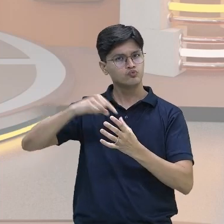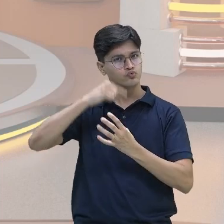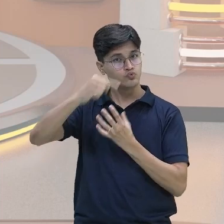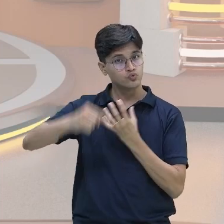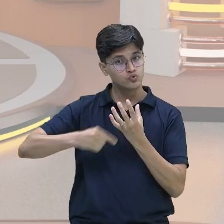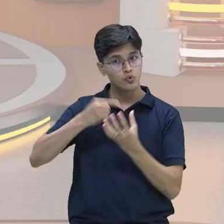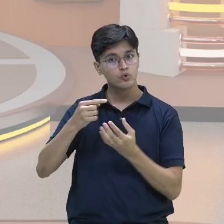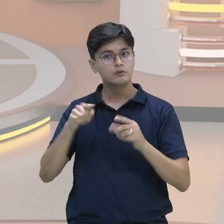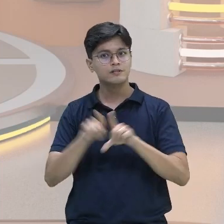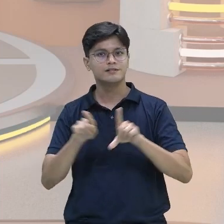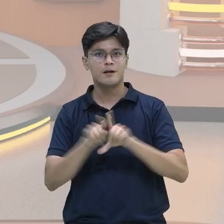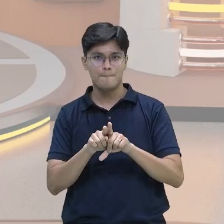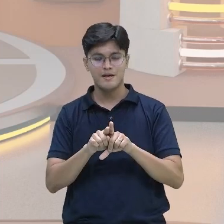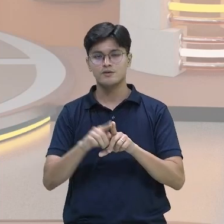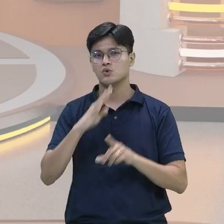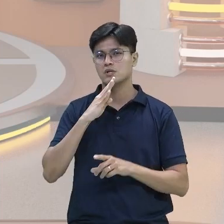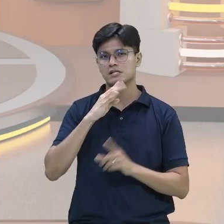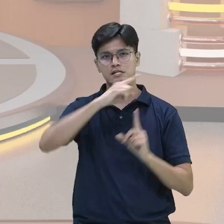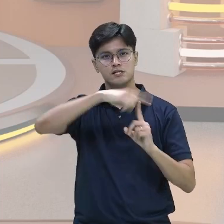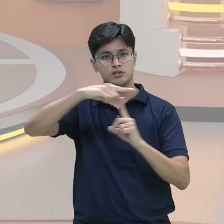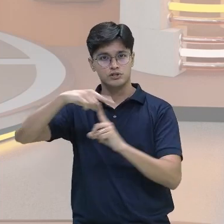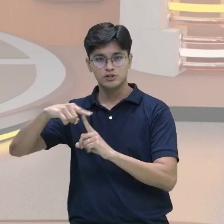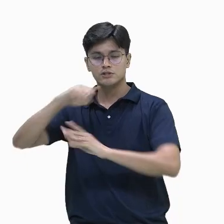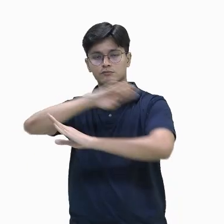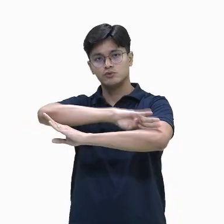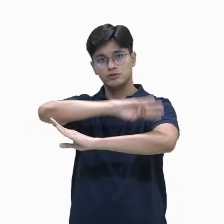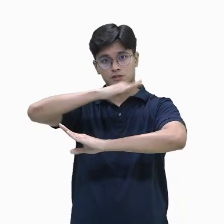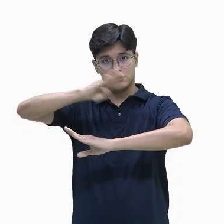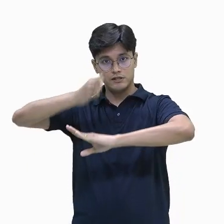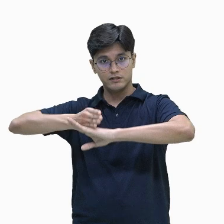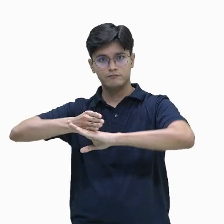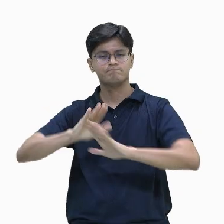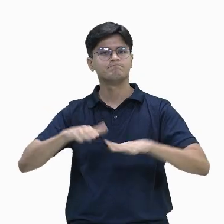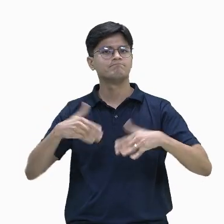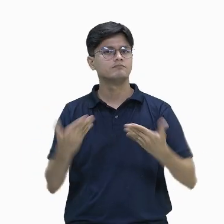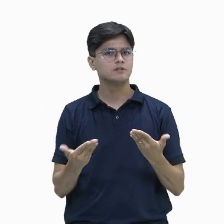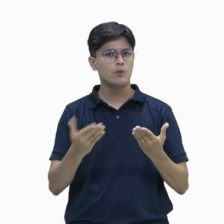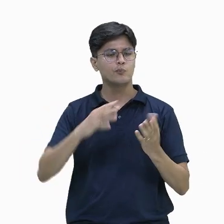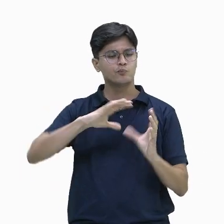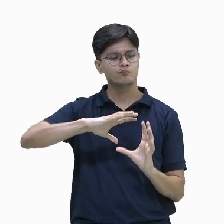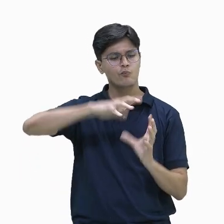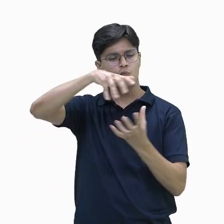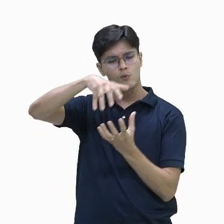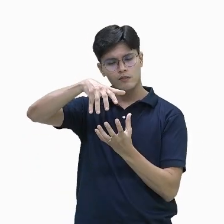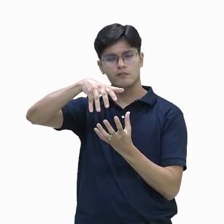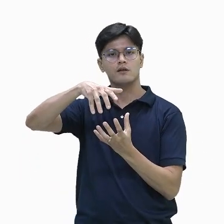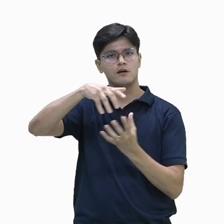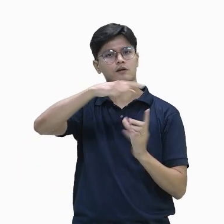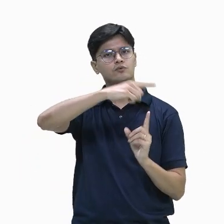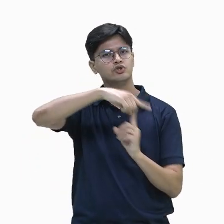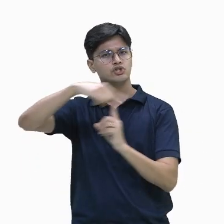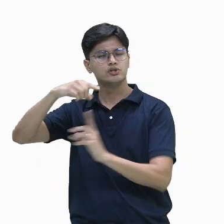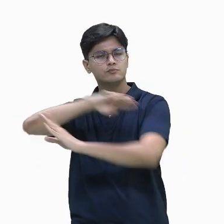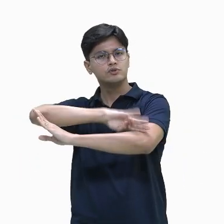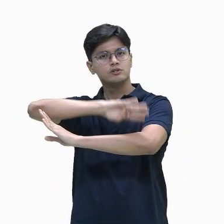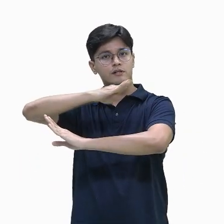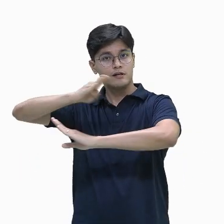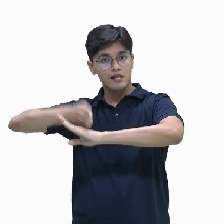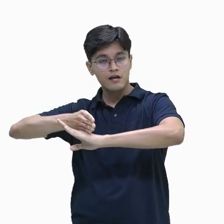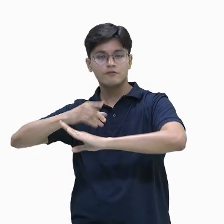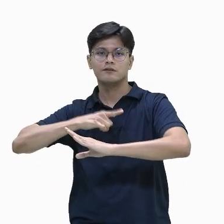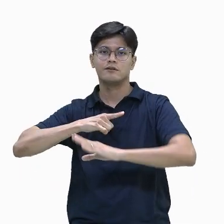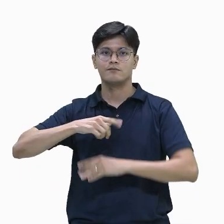formas de relevo. Então, nós temos aí as formas da Terra. Nós temos a área total